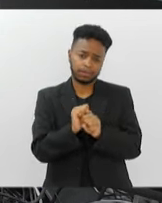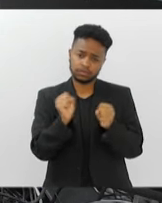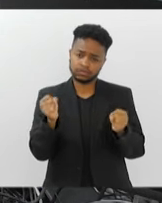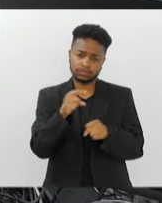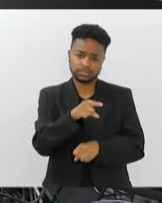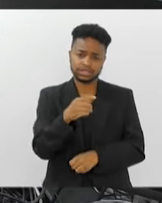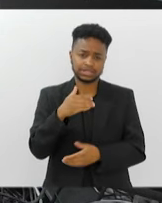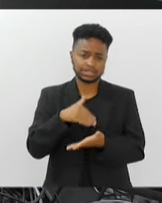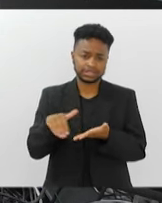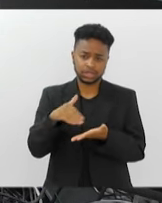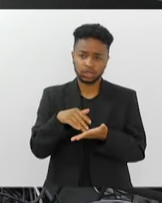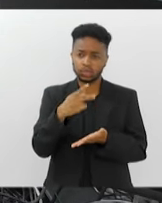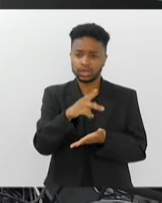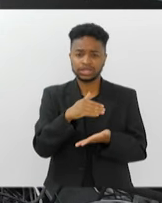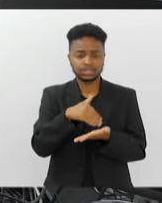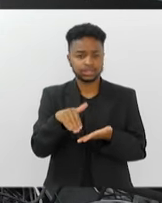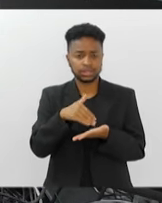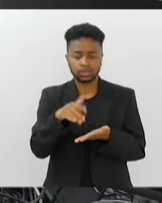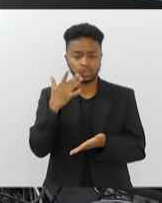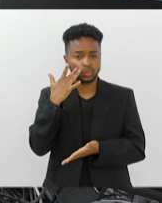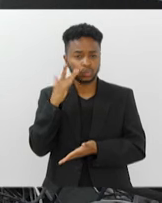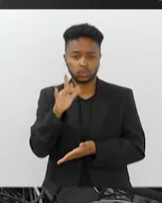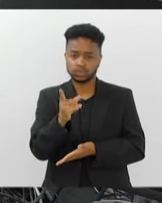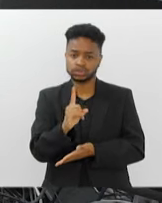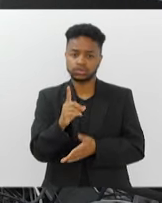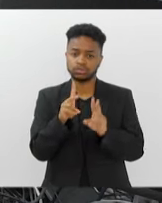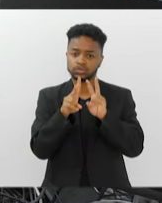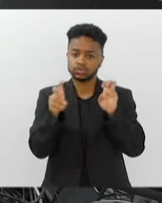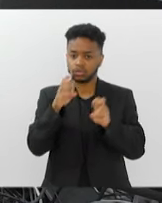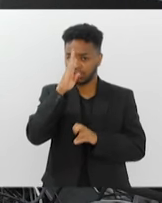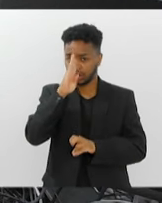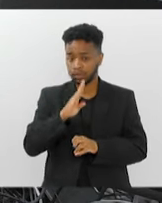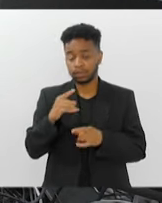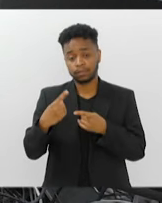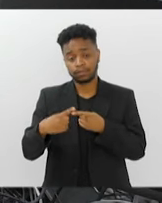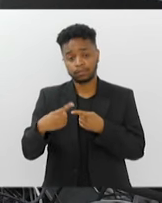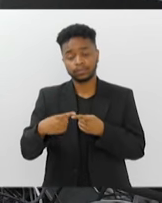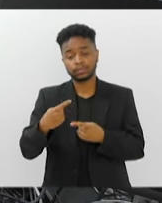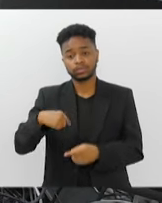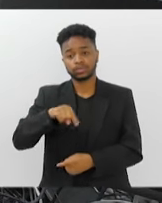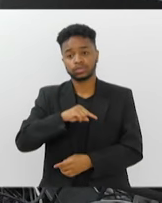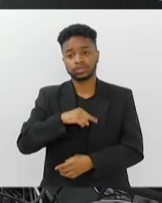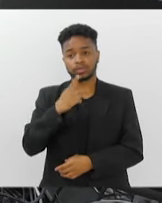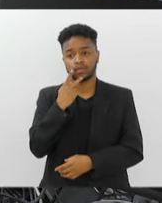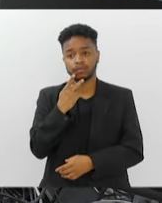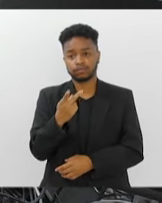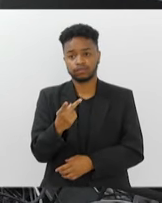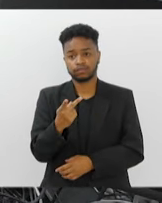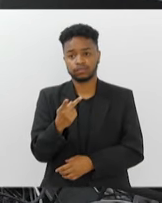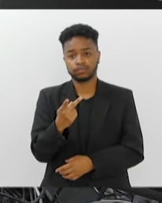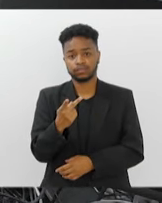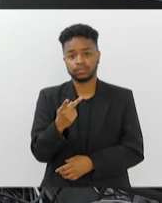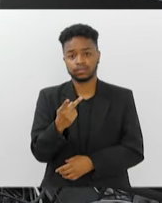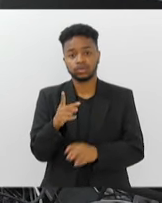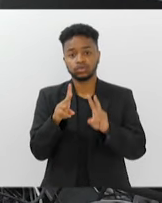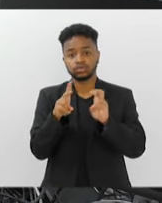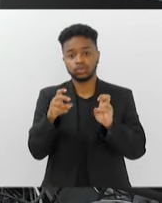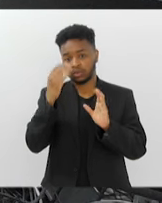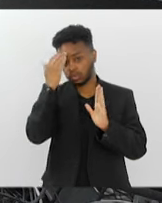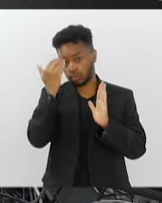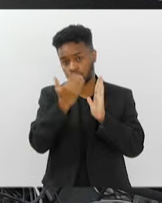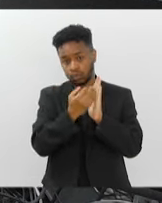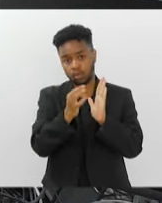secretário a sor secretaria não saiba sobre as gratuidades porque aí a gente tá falando de infringir a lei